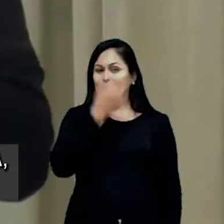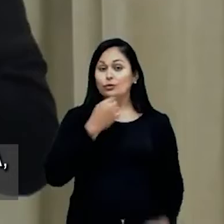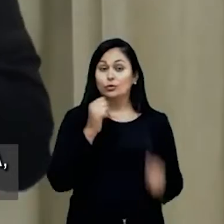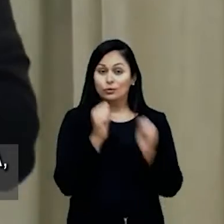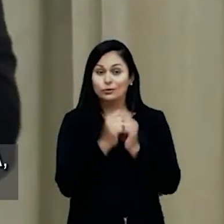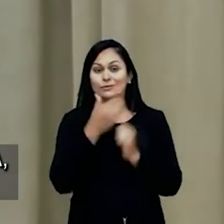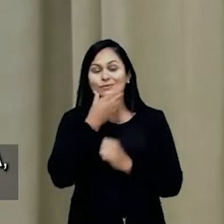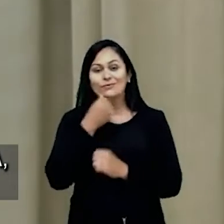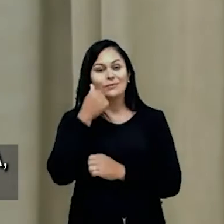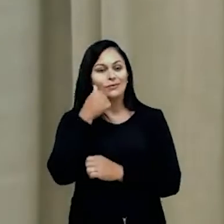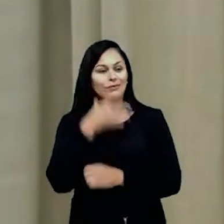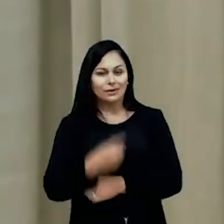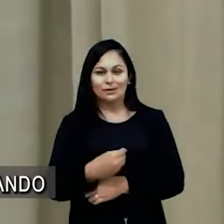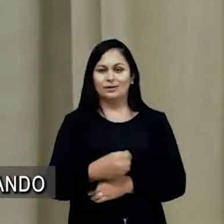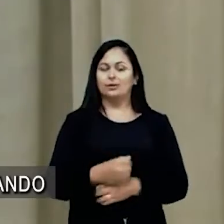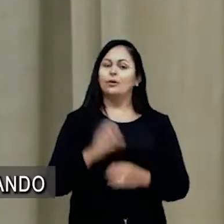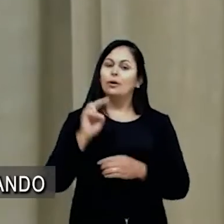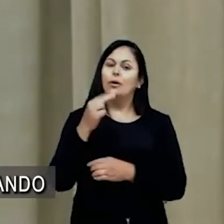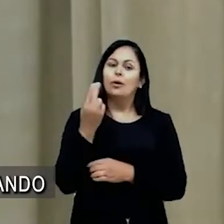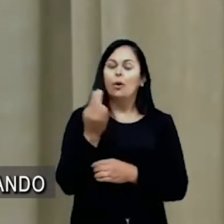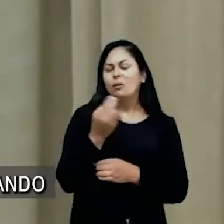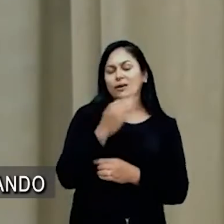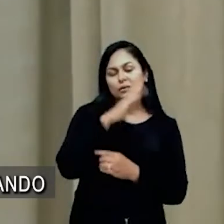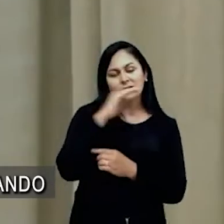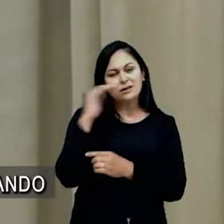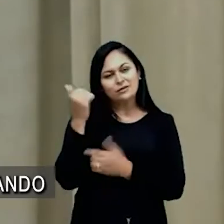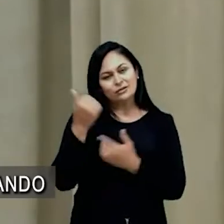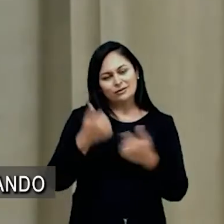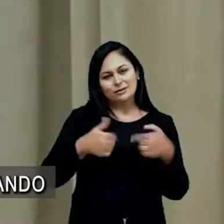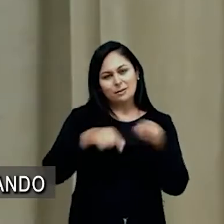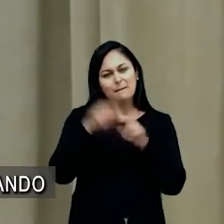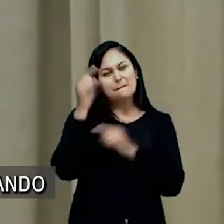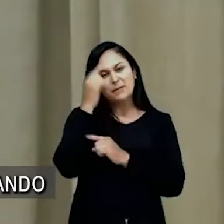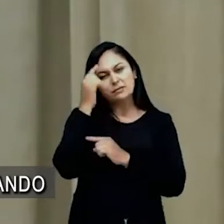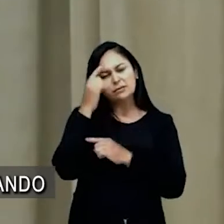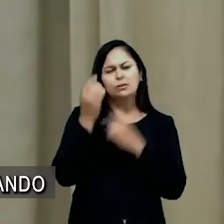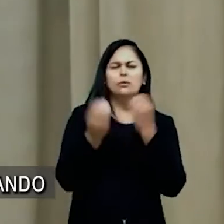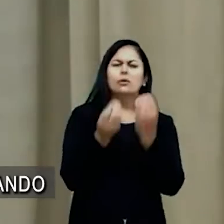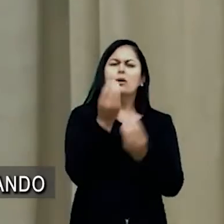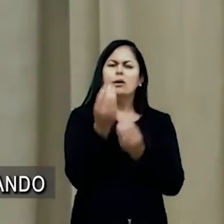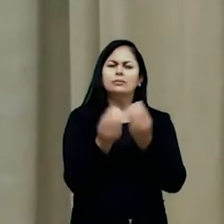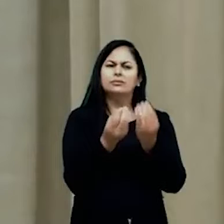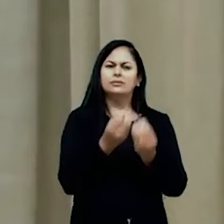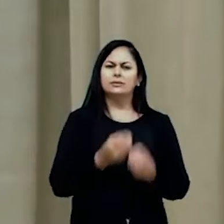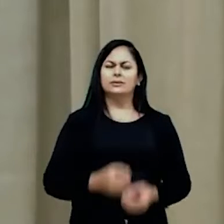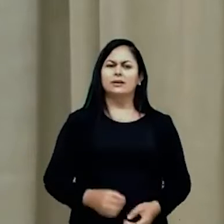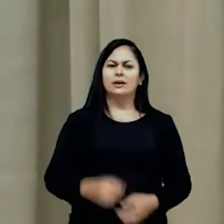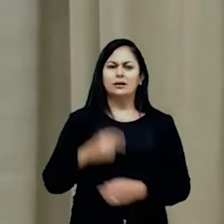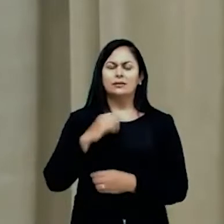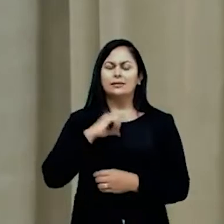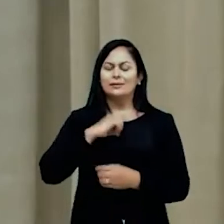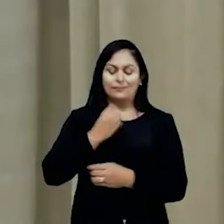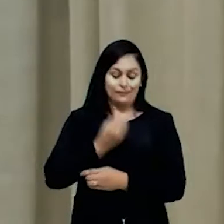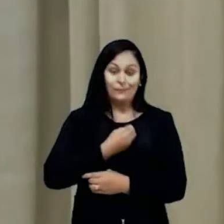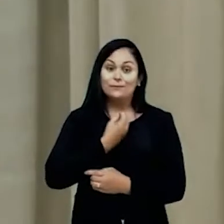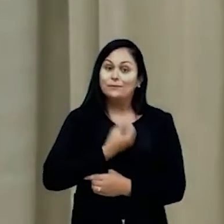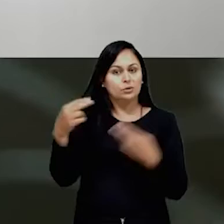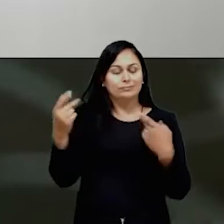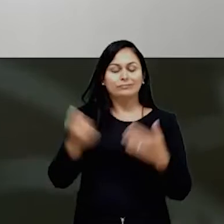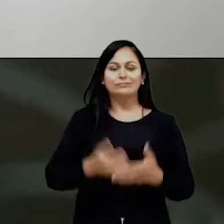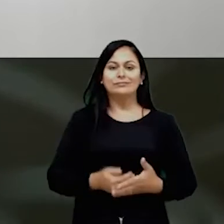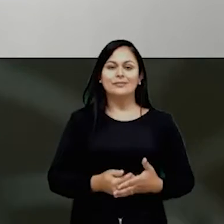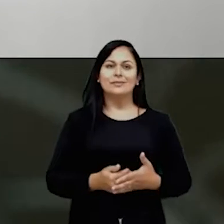com a sua filha ou com o seu adolescente, você reflita se o comportamento que você está adotando é o melhor